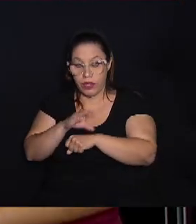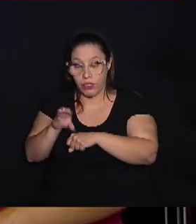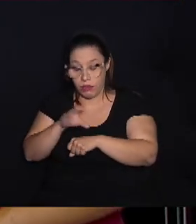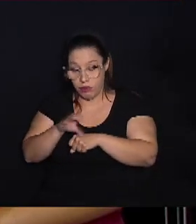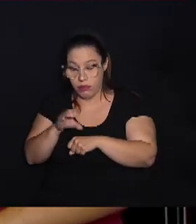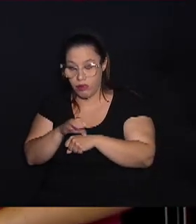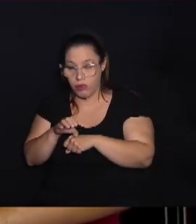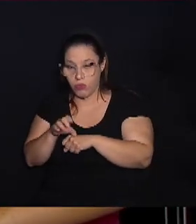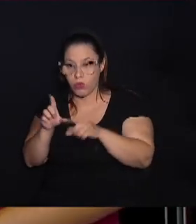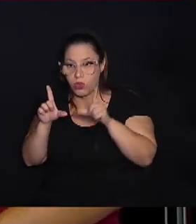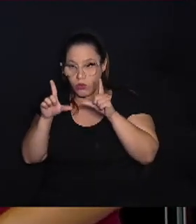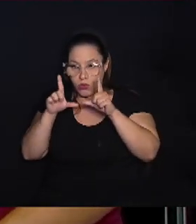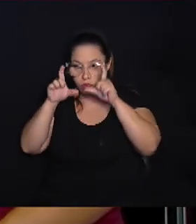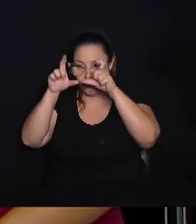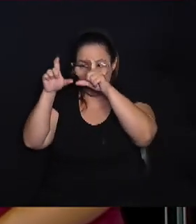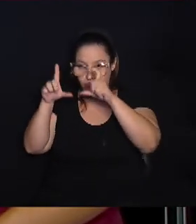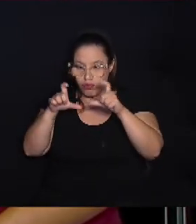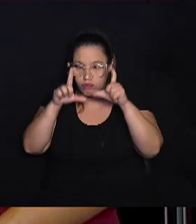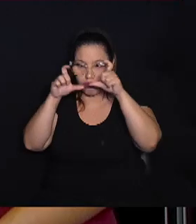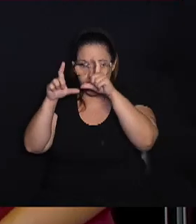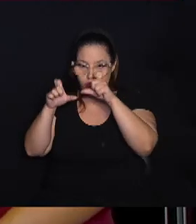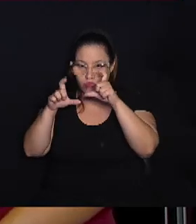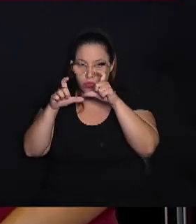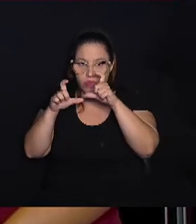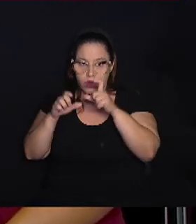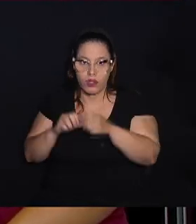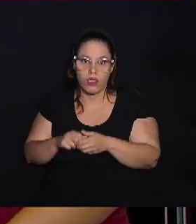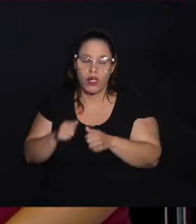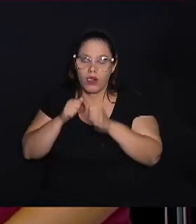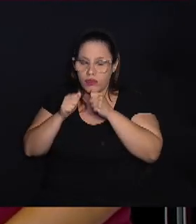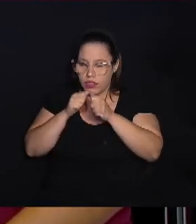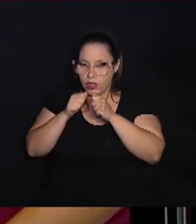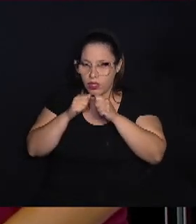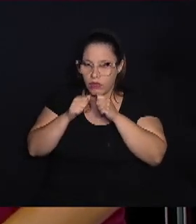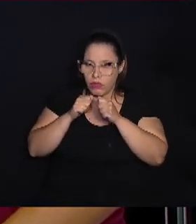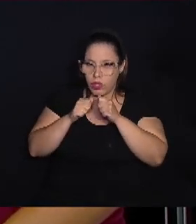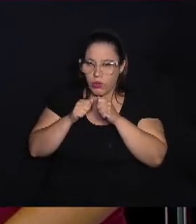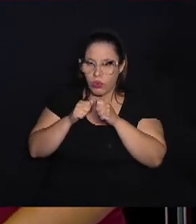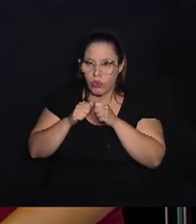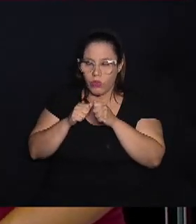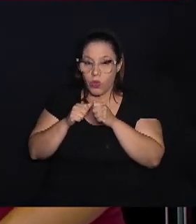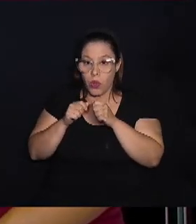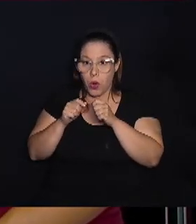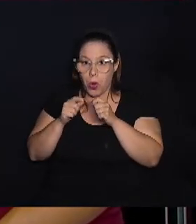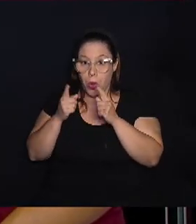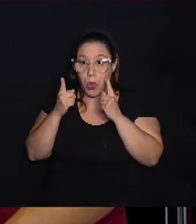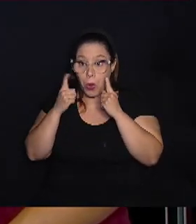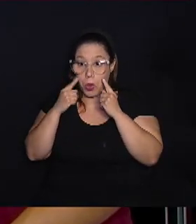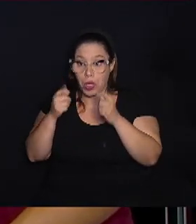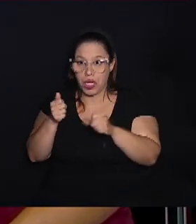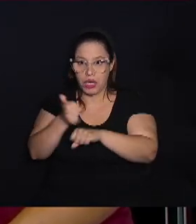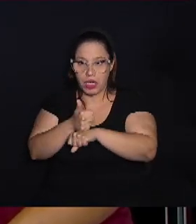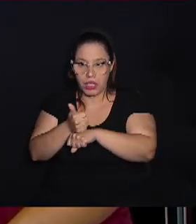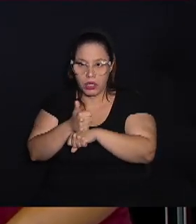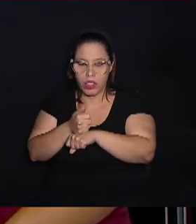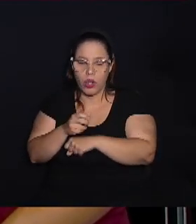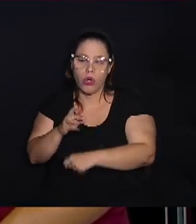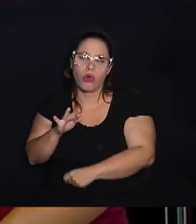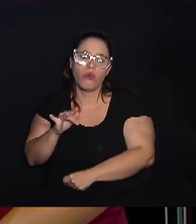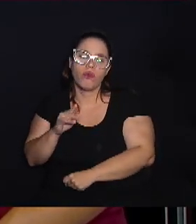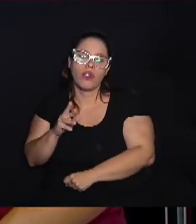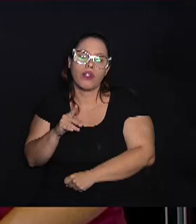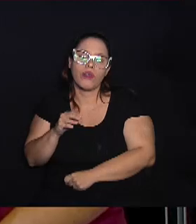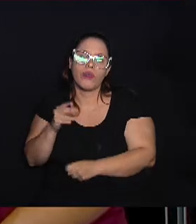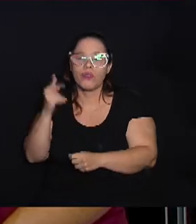vai depender da área artística. A gente já entrevistou também, né, no quadro Se Liga na Profissão, uma contadora de história, né? Vale